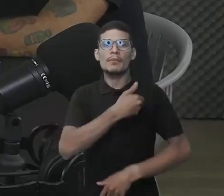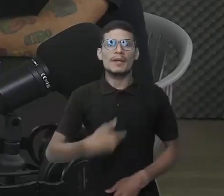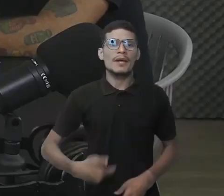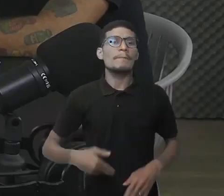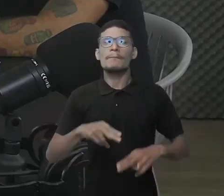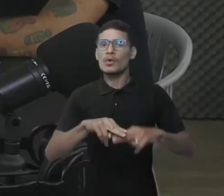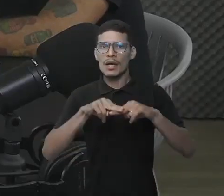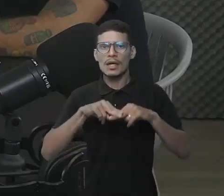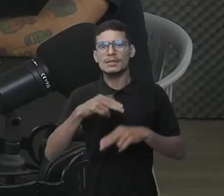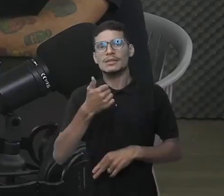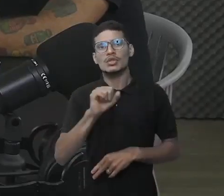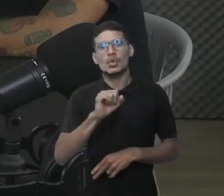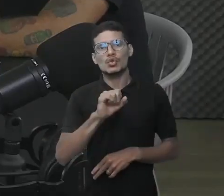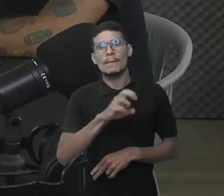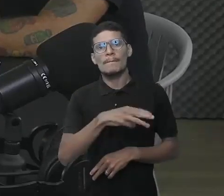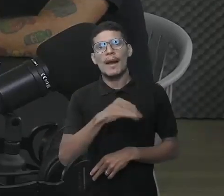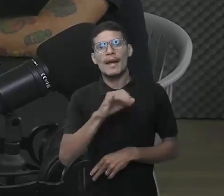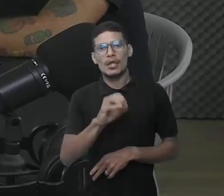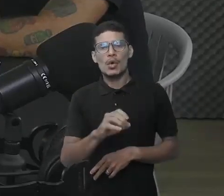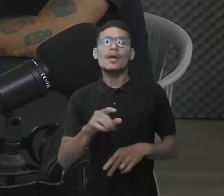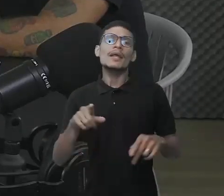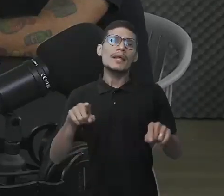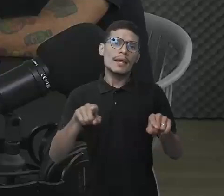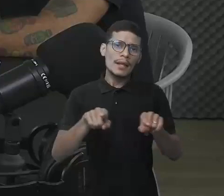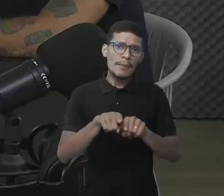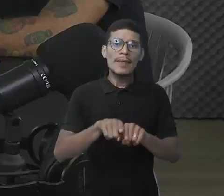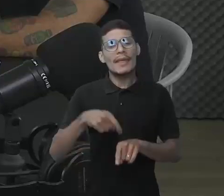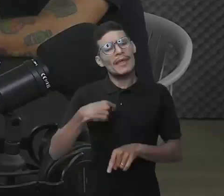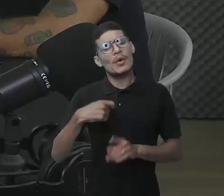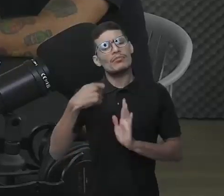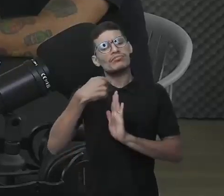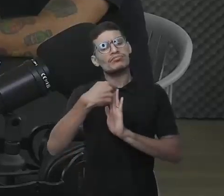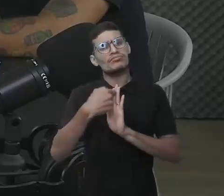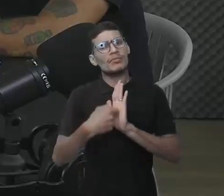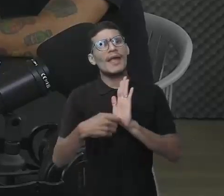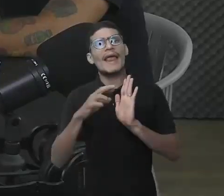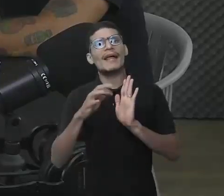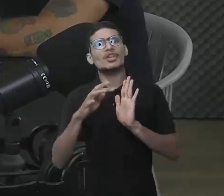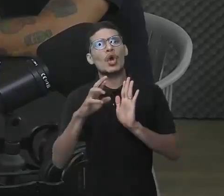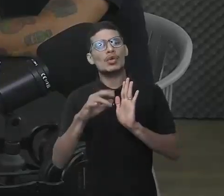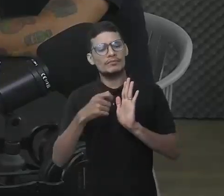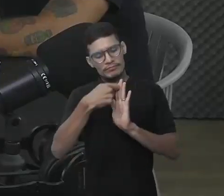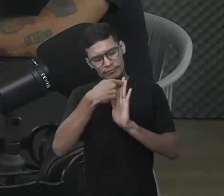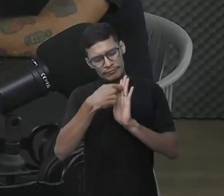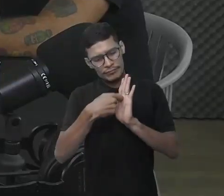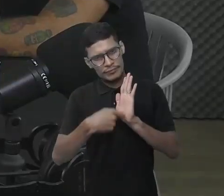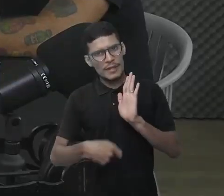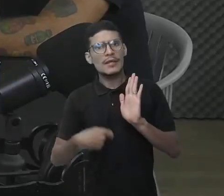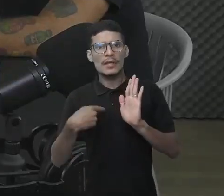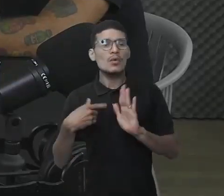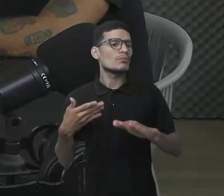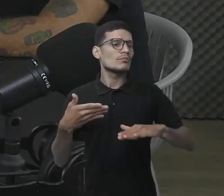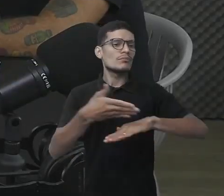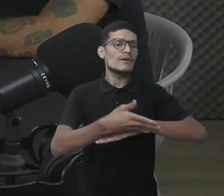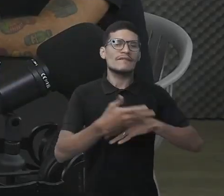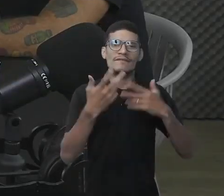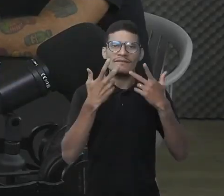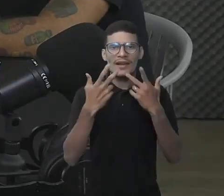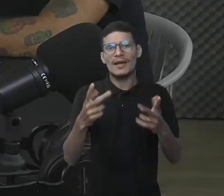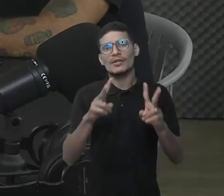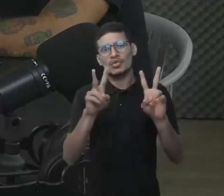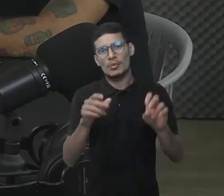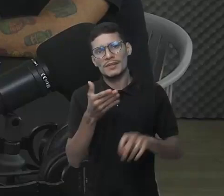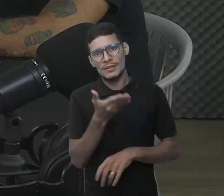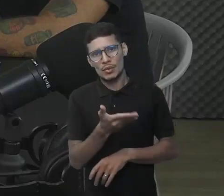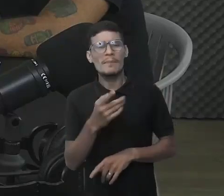eu tinha lançado o relatório da pesquisa. Então eu fui lá falar um pouco sobre, mas era